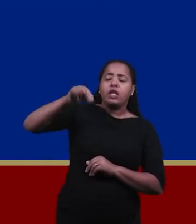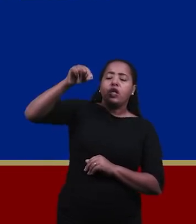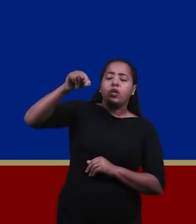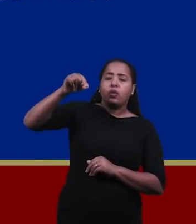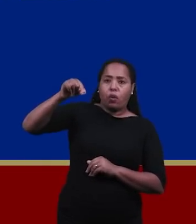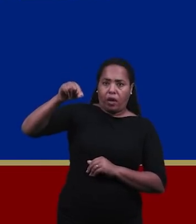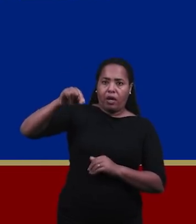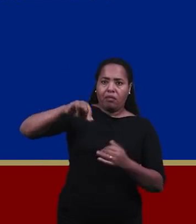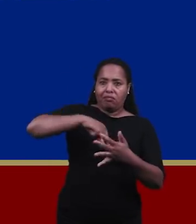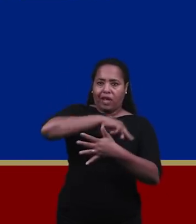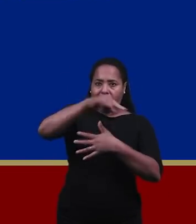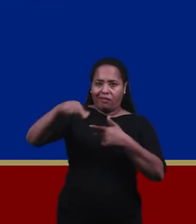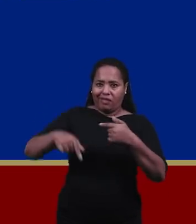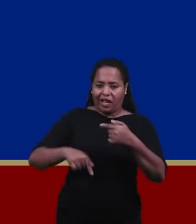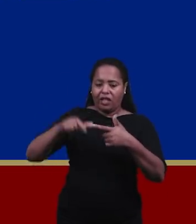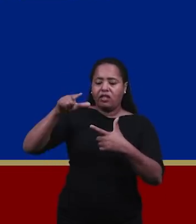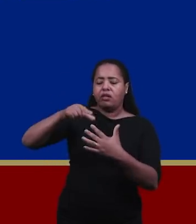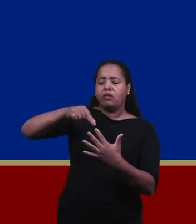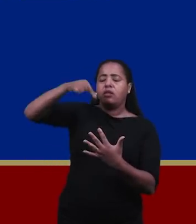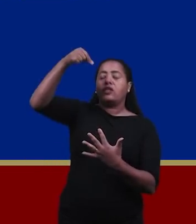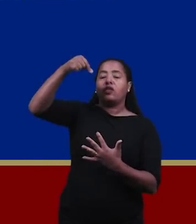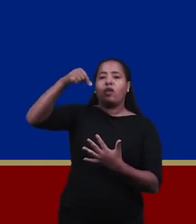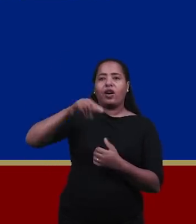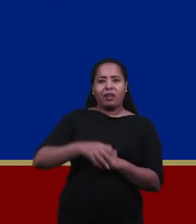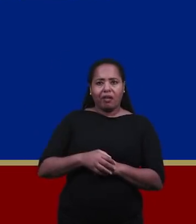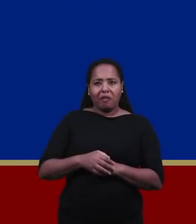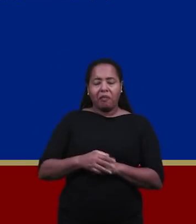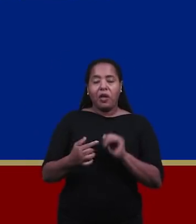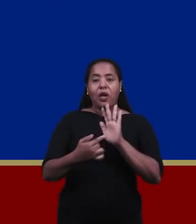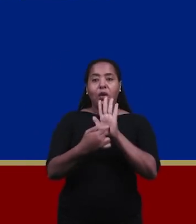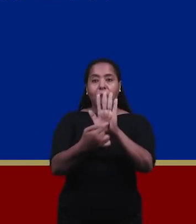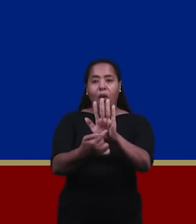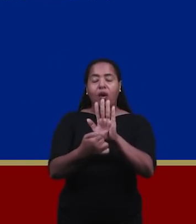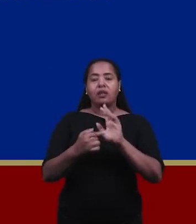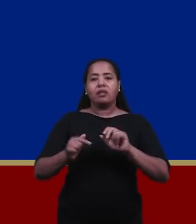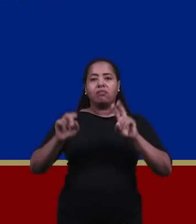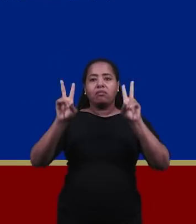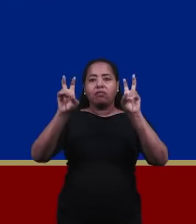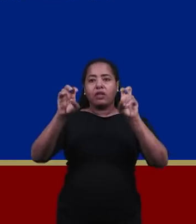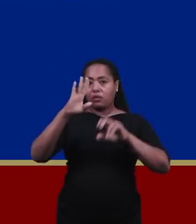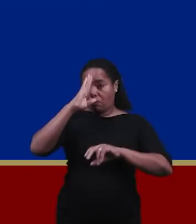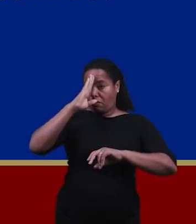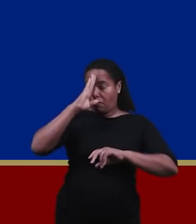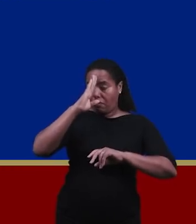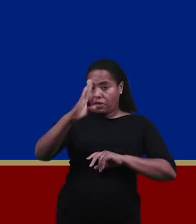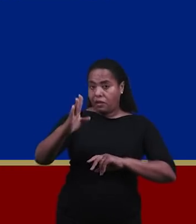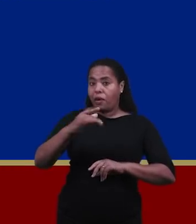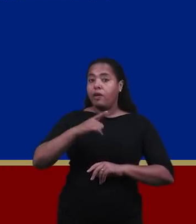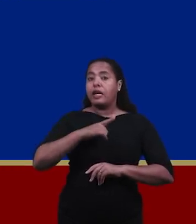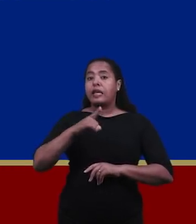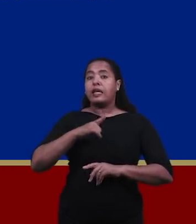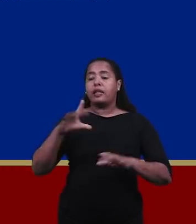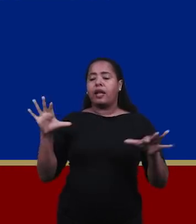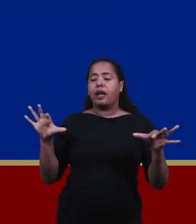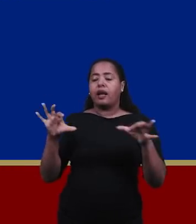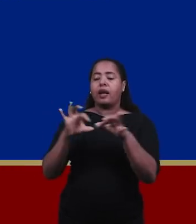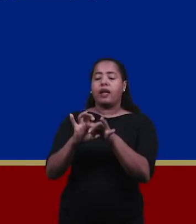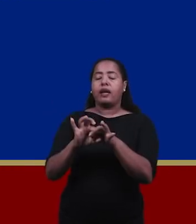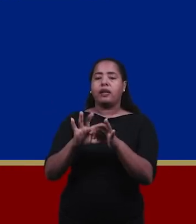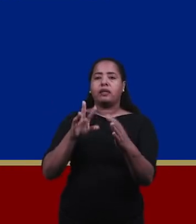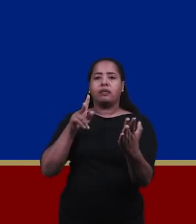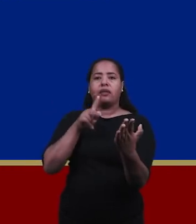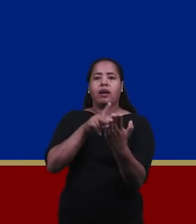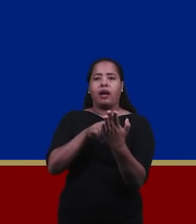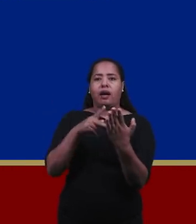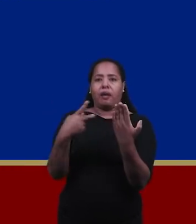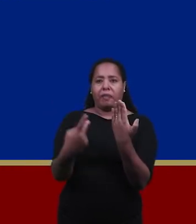delas e fale sobre esse assunto central ligado à parábola